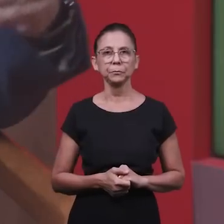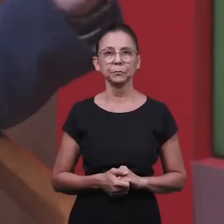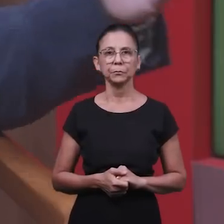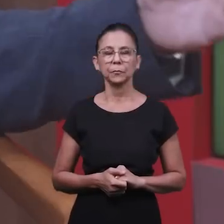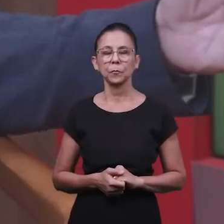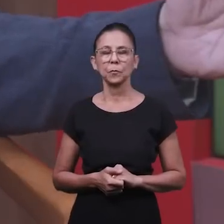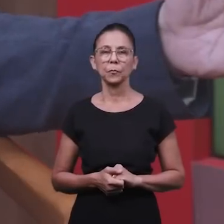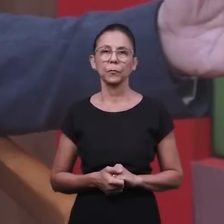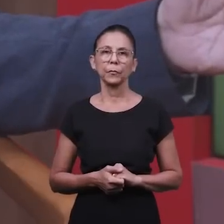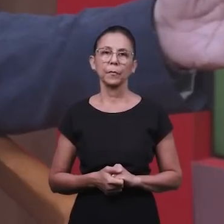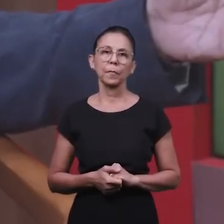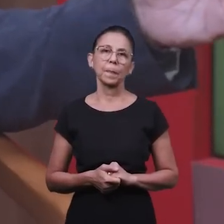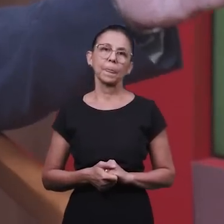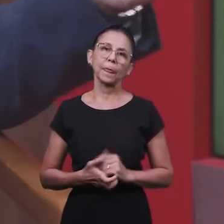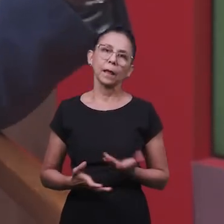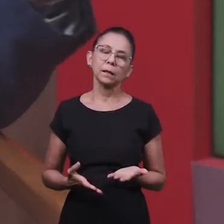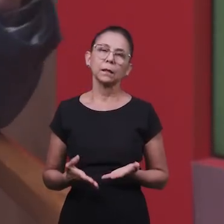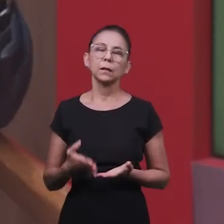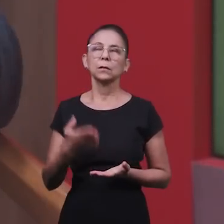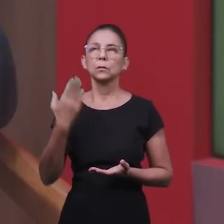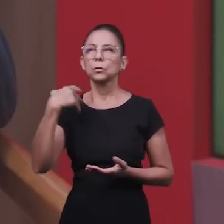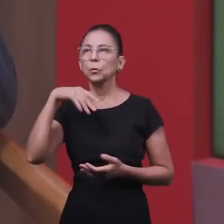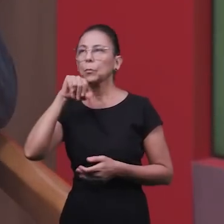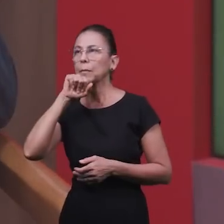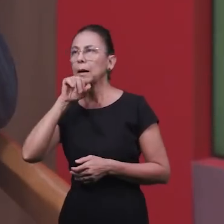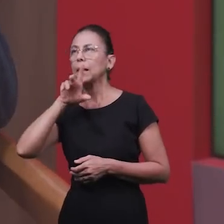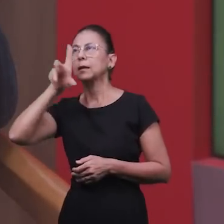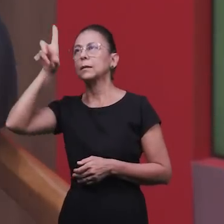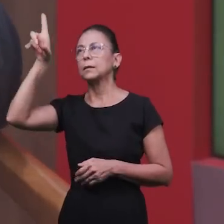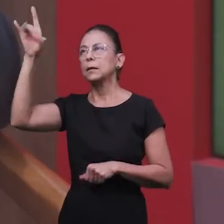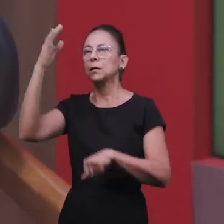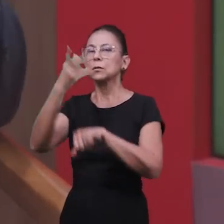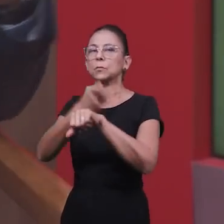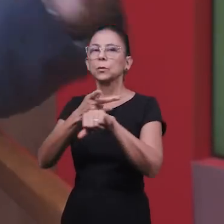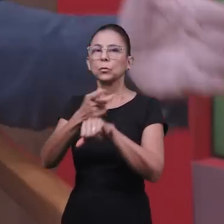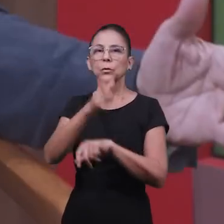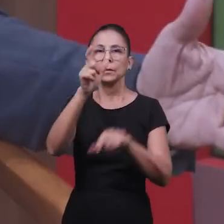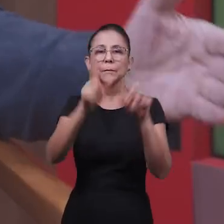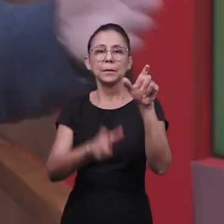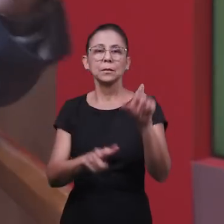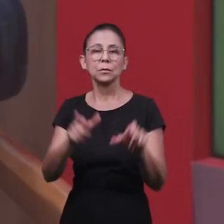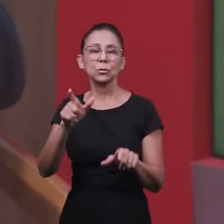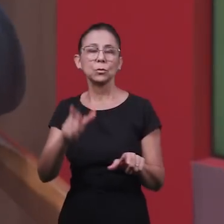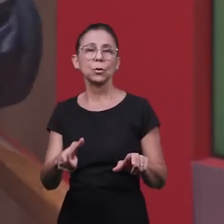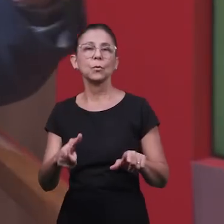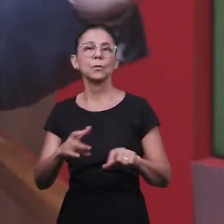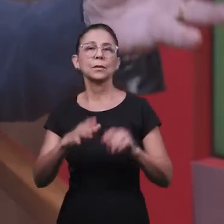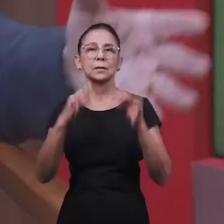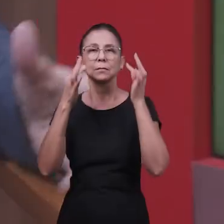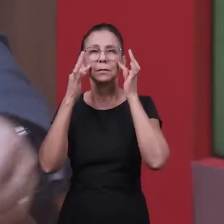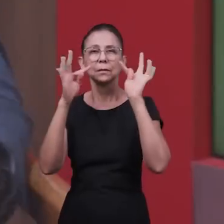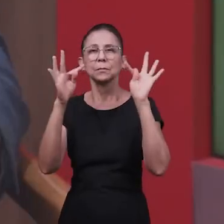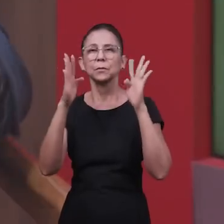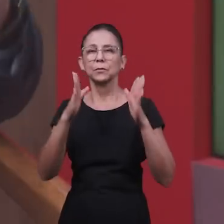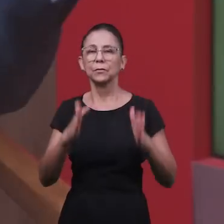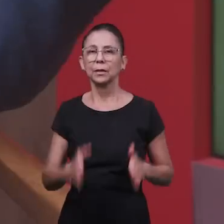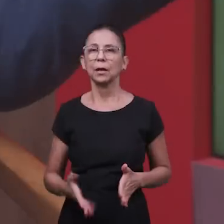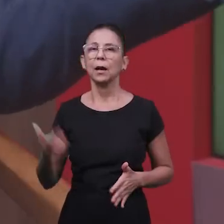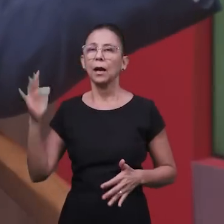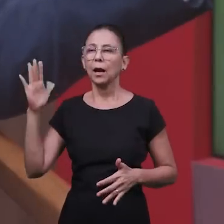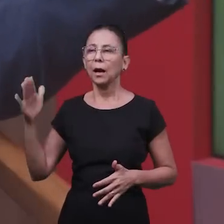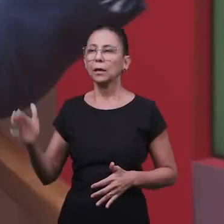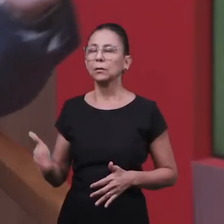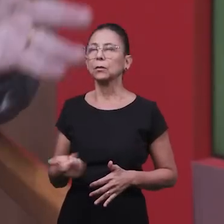O Pai procura os verdadeiros adoradores que o adoram em espírito e em verdade. Aí está a Trindade, né?